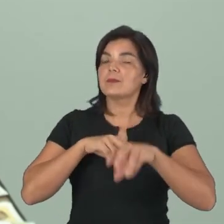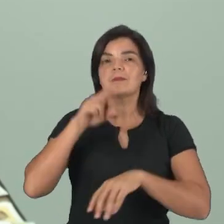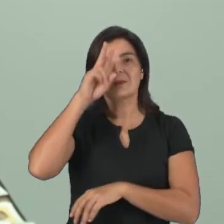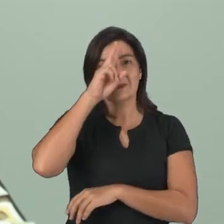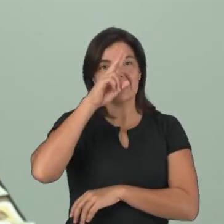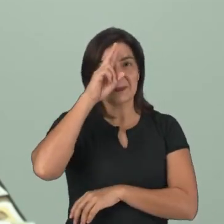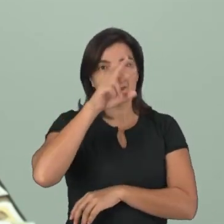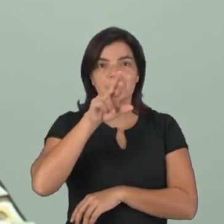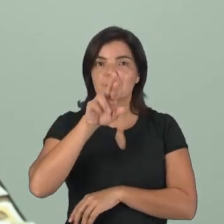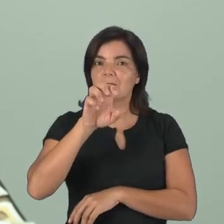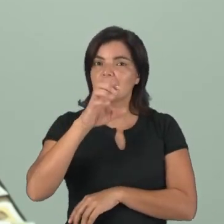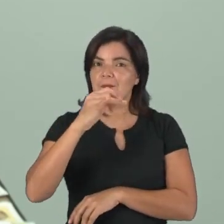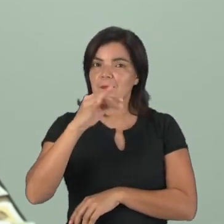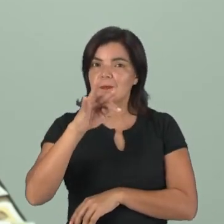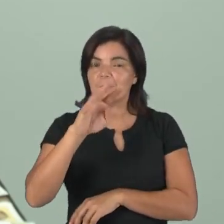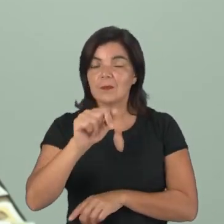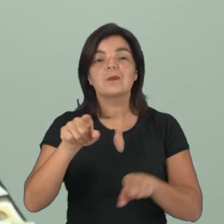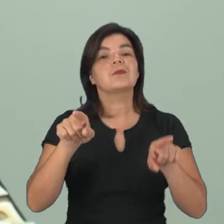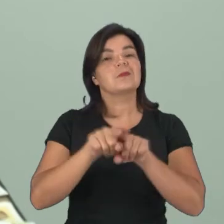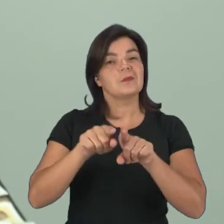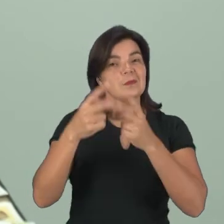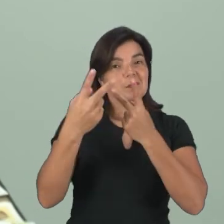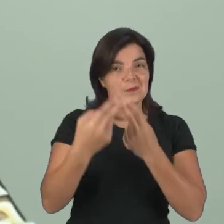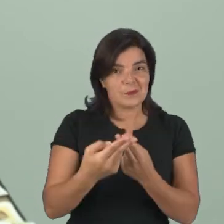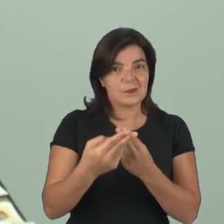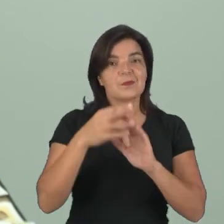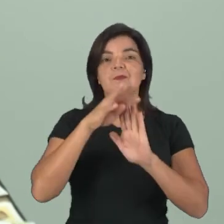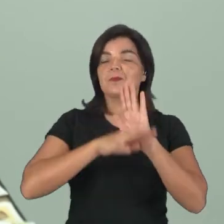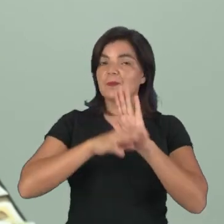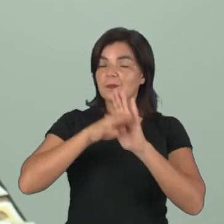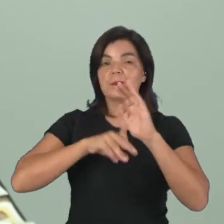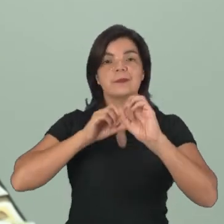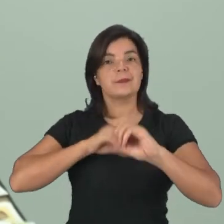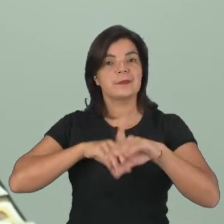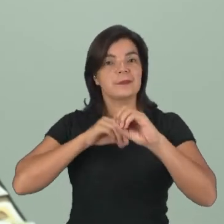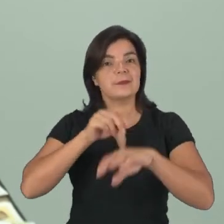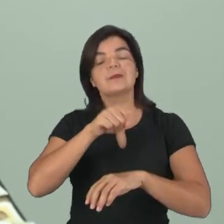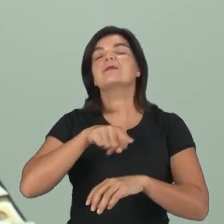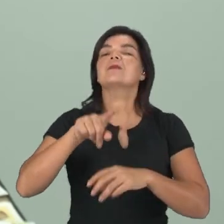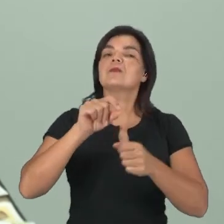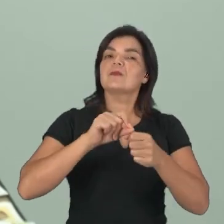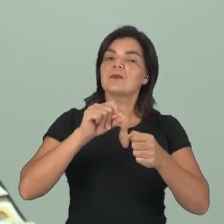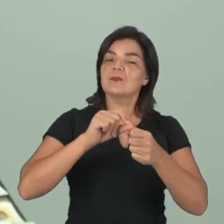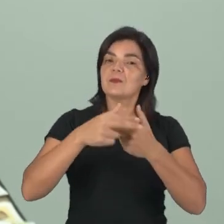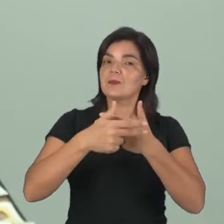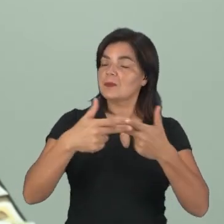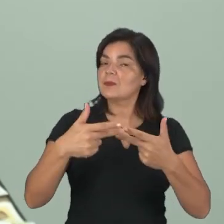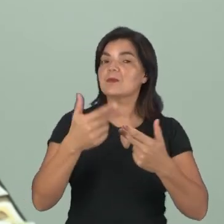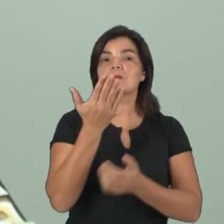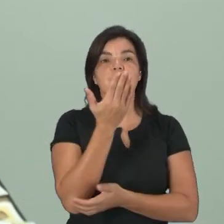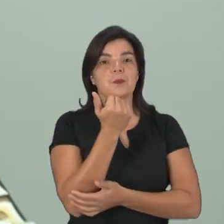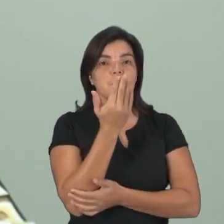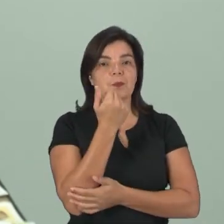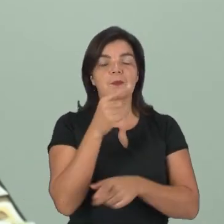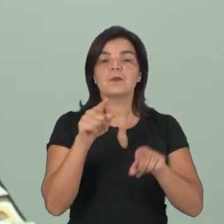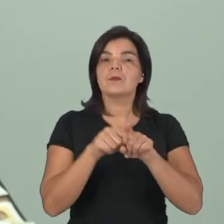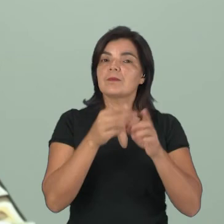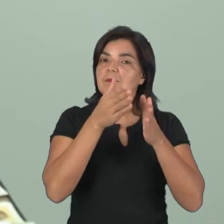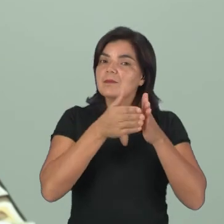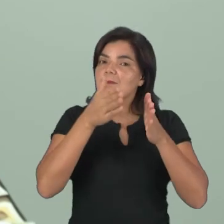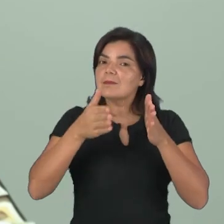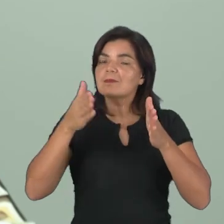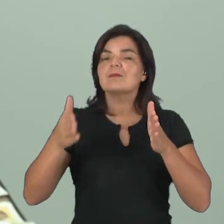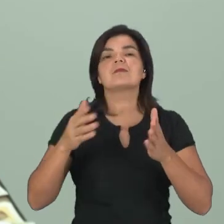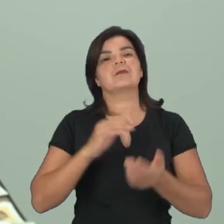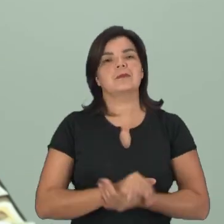lembram que a receita também é um texto instrucional ela ensina você a fazer um um alimento ensino